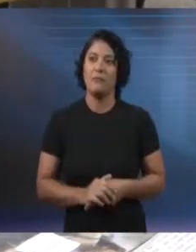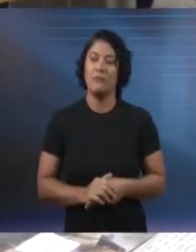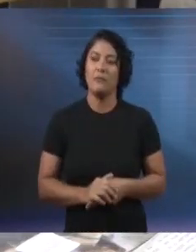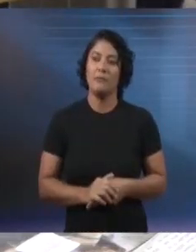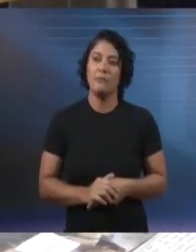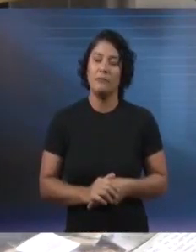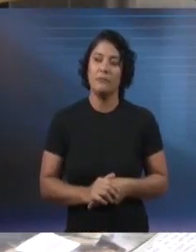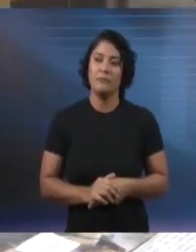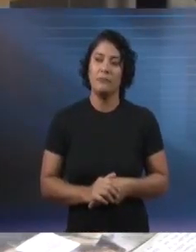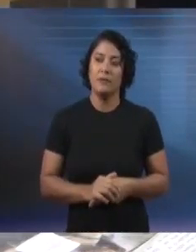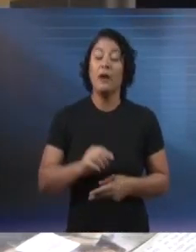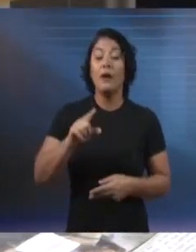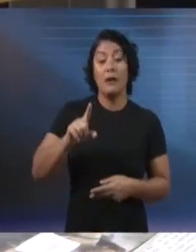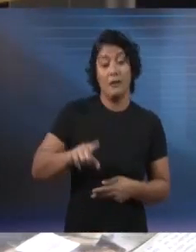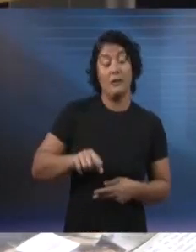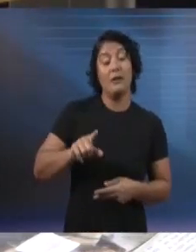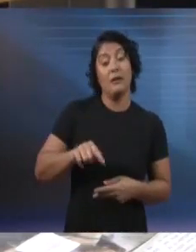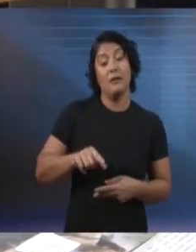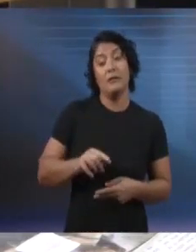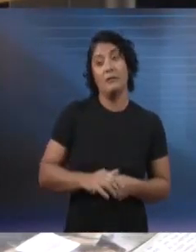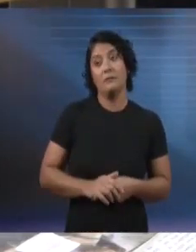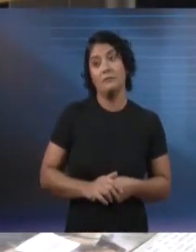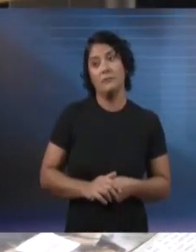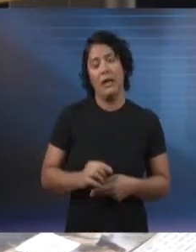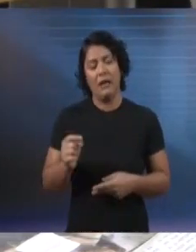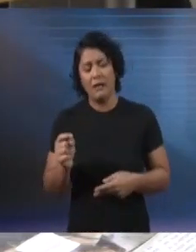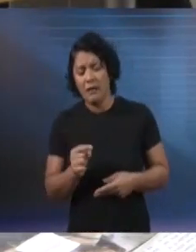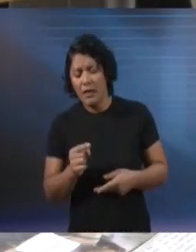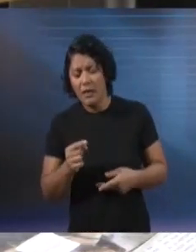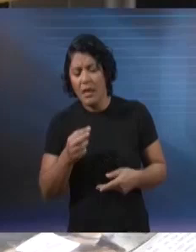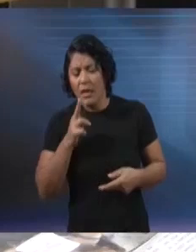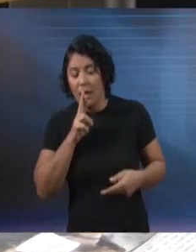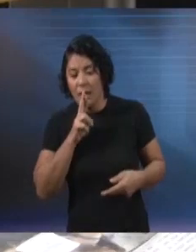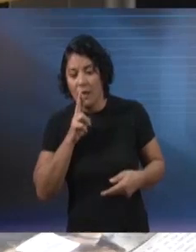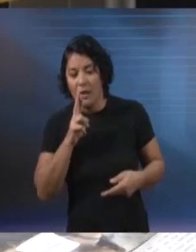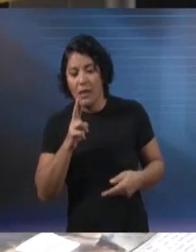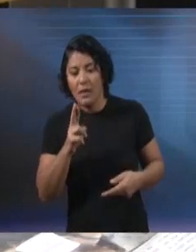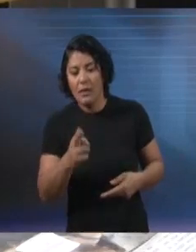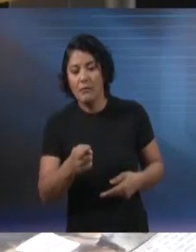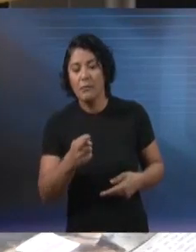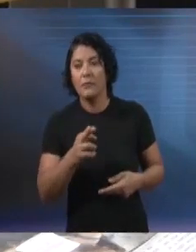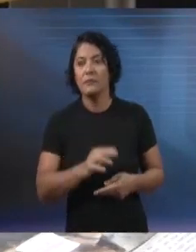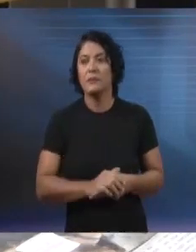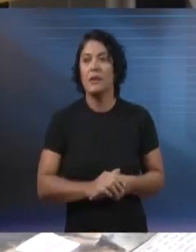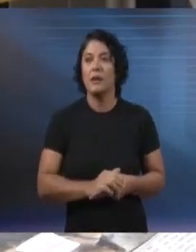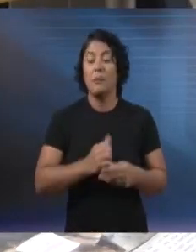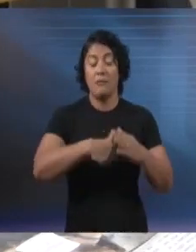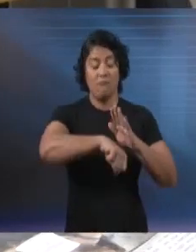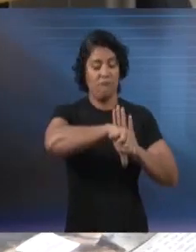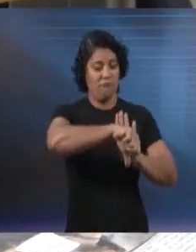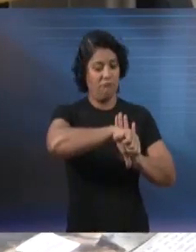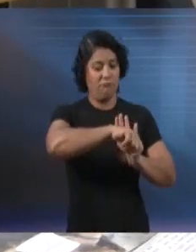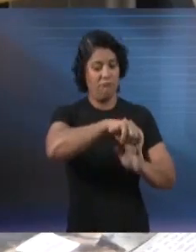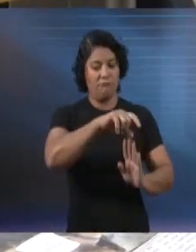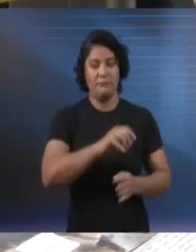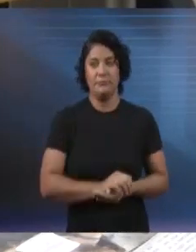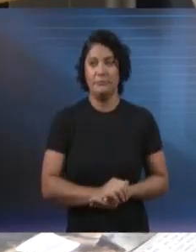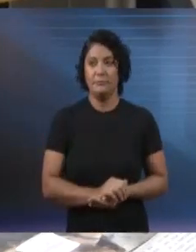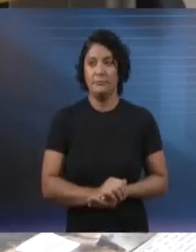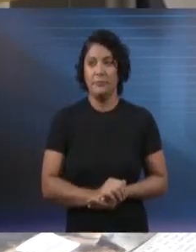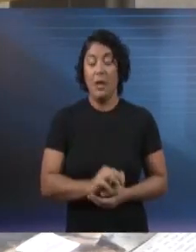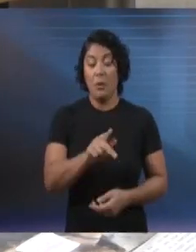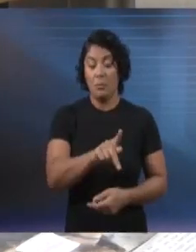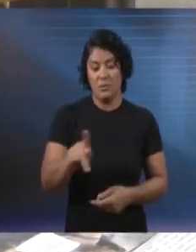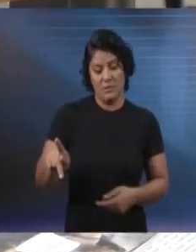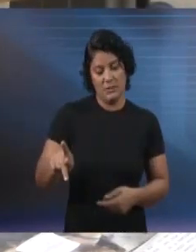máximo era aquele que teria que responder pelos crimes perpetrados. E o responsável mato era o presidente